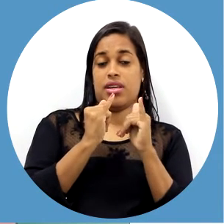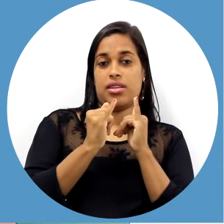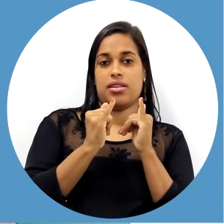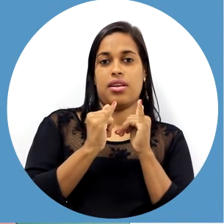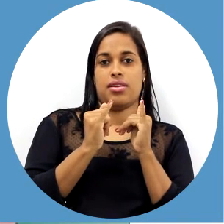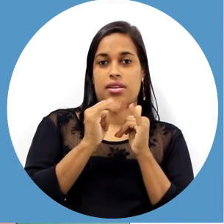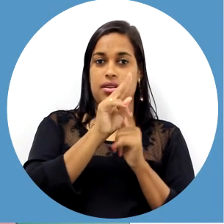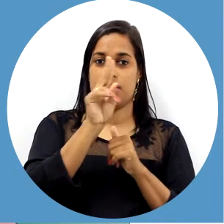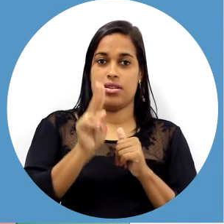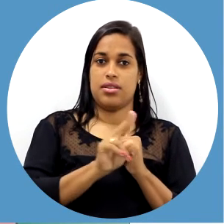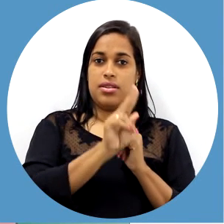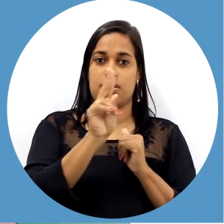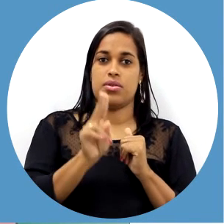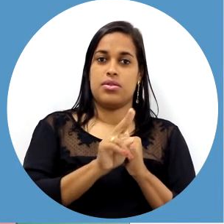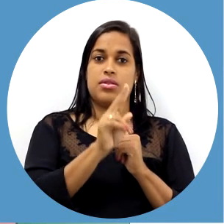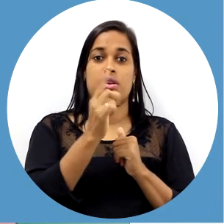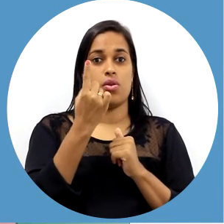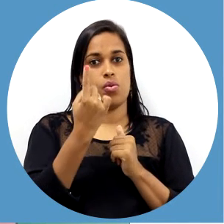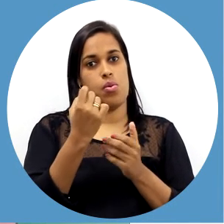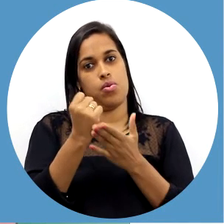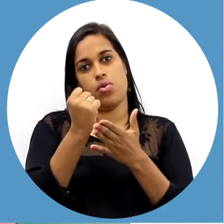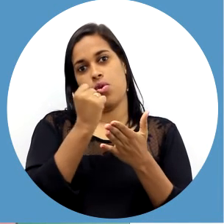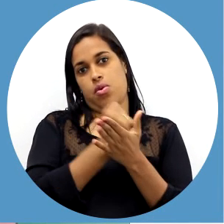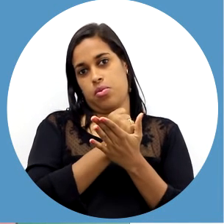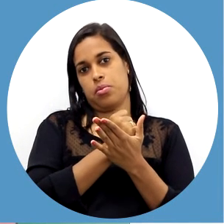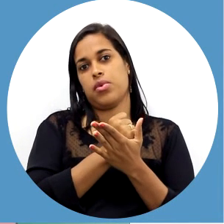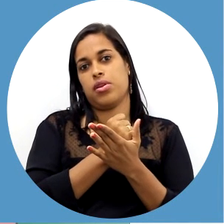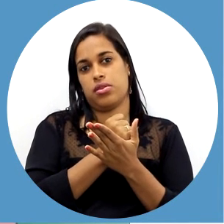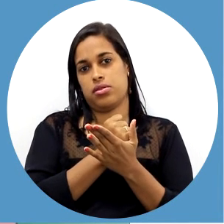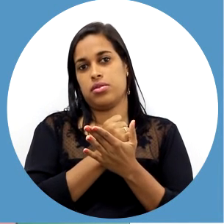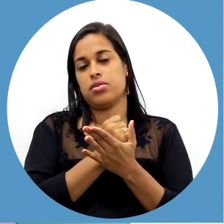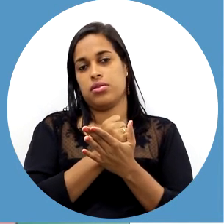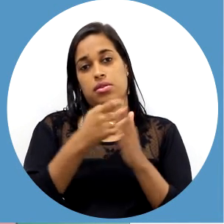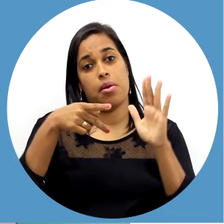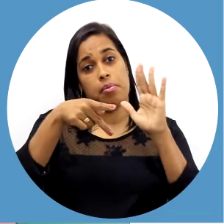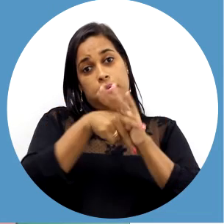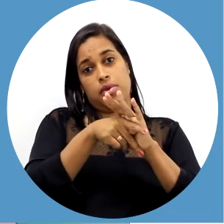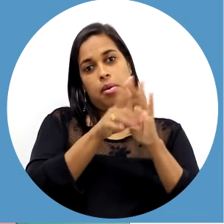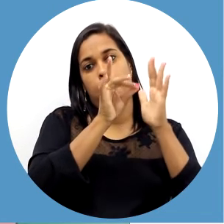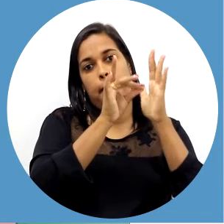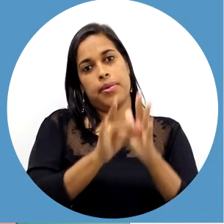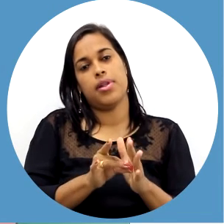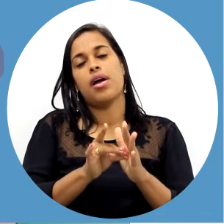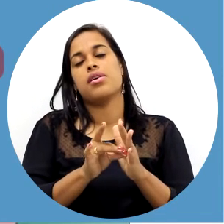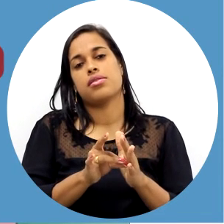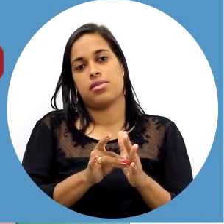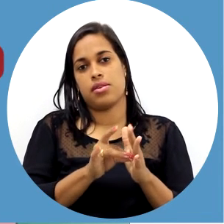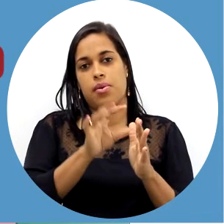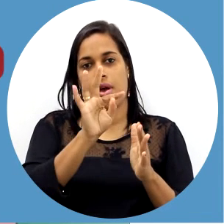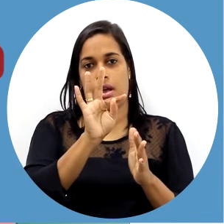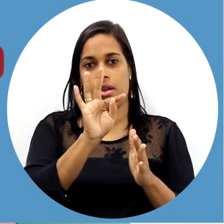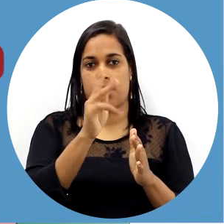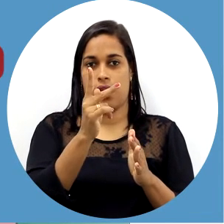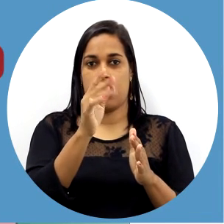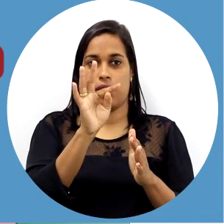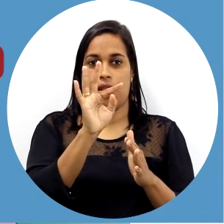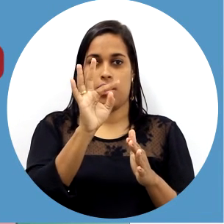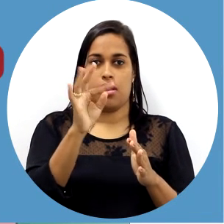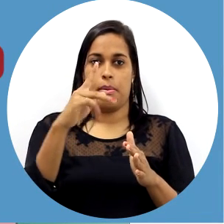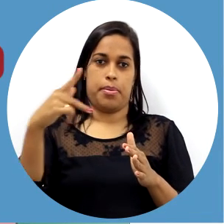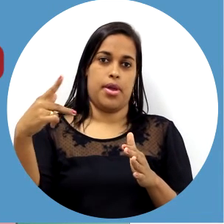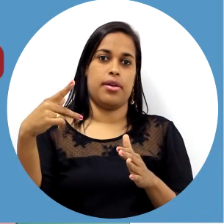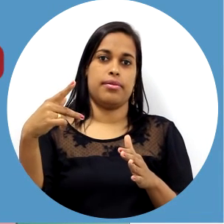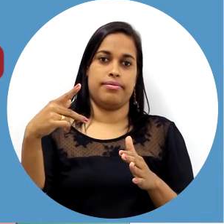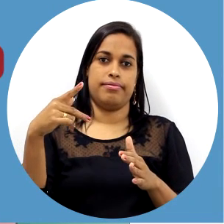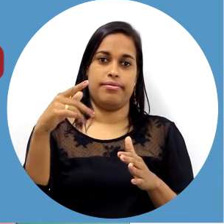navegando na internet, você está usando um protocolo que é inerente à camada de aplicação. Então é o protocolo HTTP.